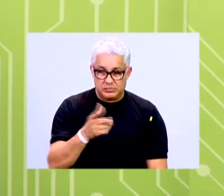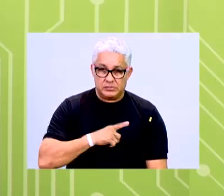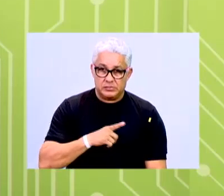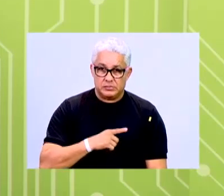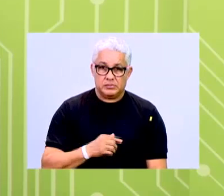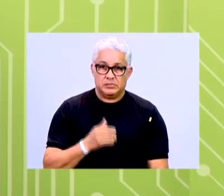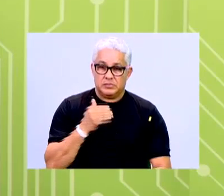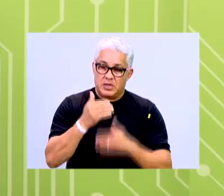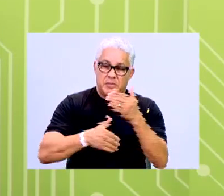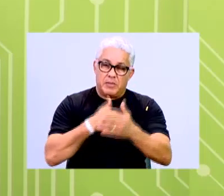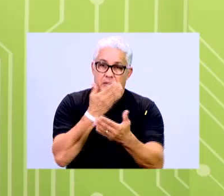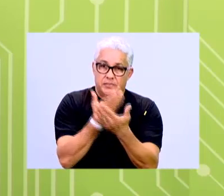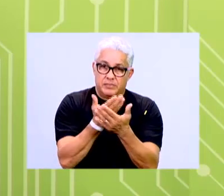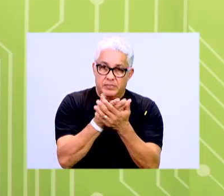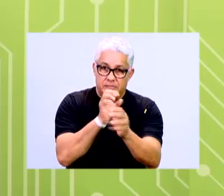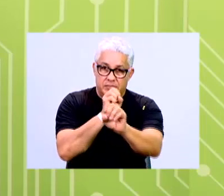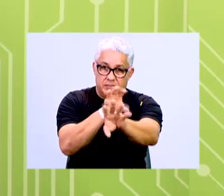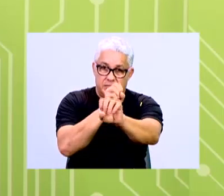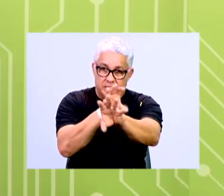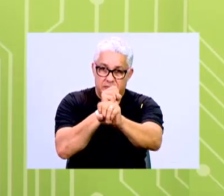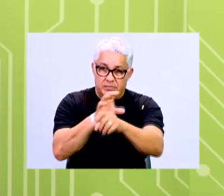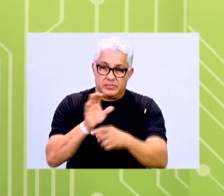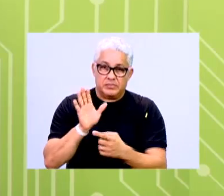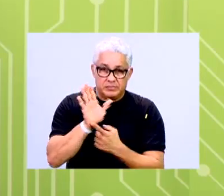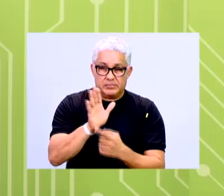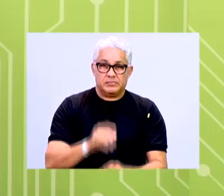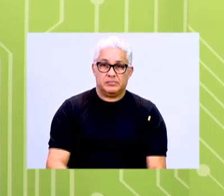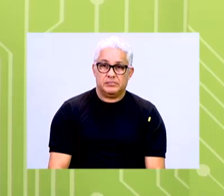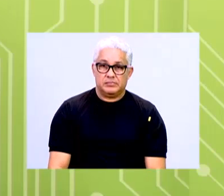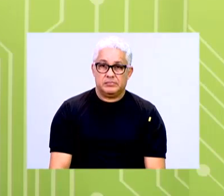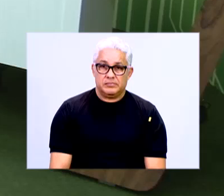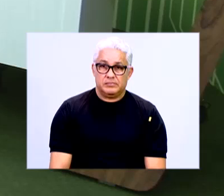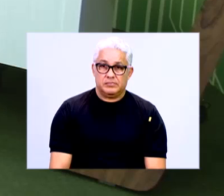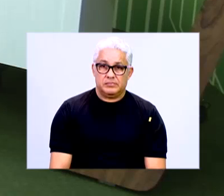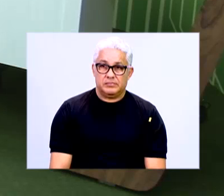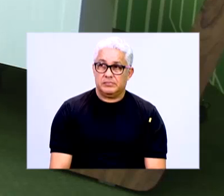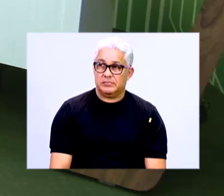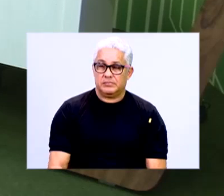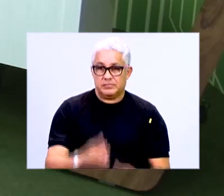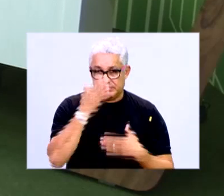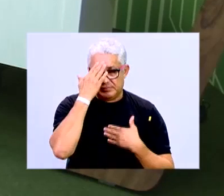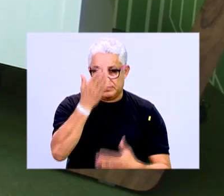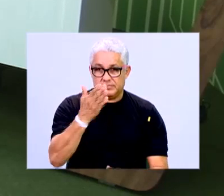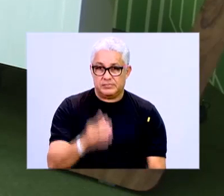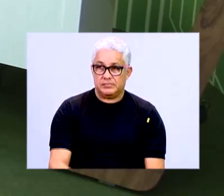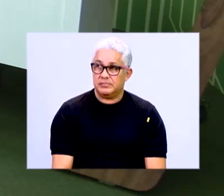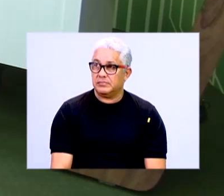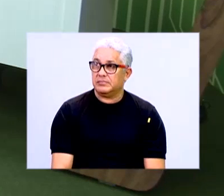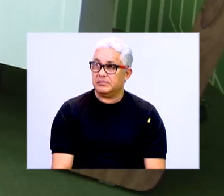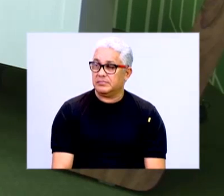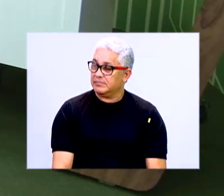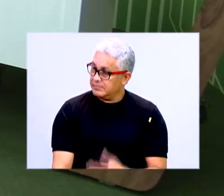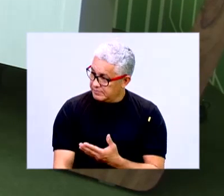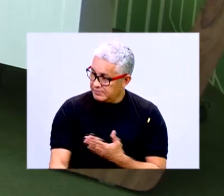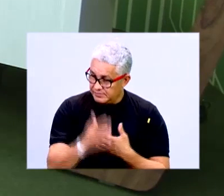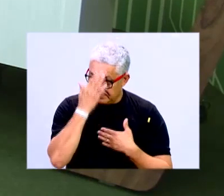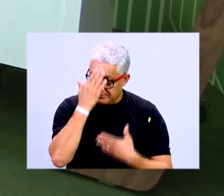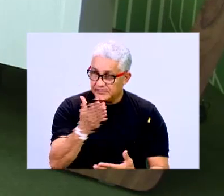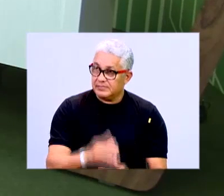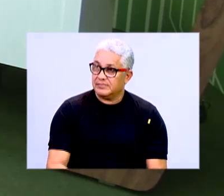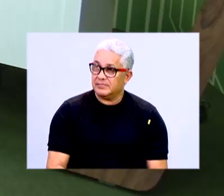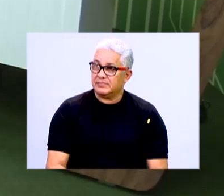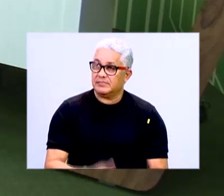no decorrer aí da nossa exposição da nossa aula. Por enquanto, muito obrigado. Professora? Obrigado. Vamos